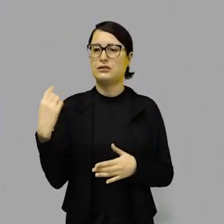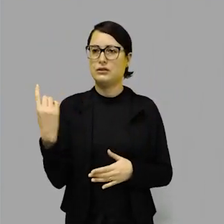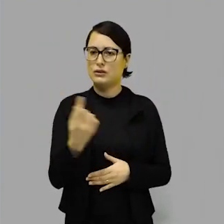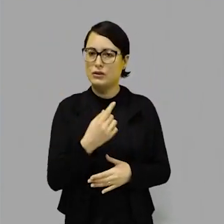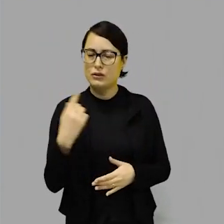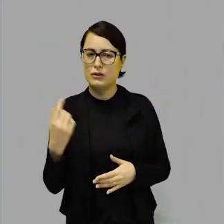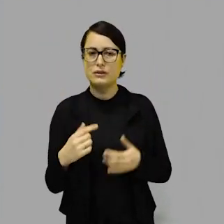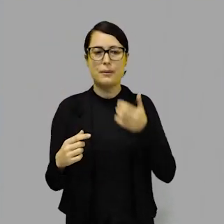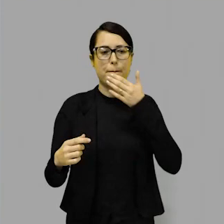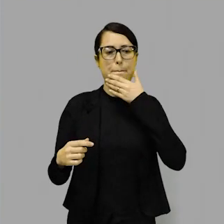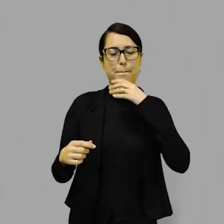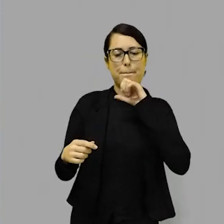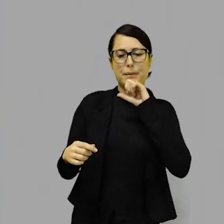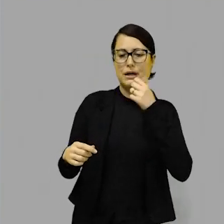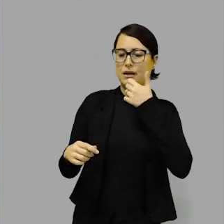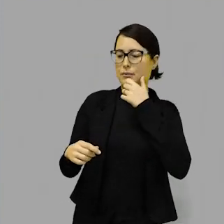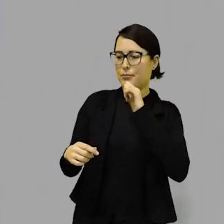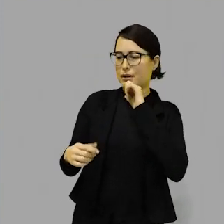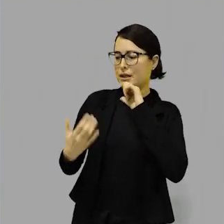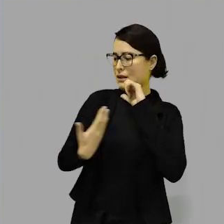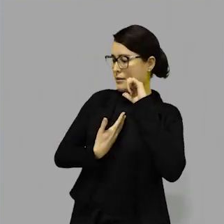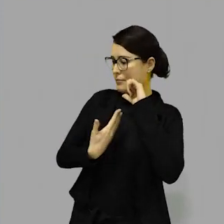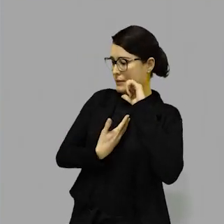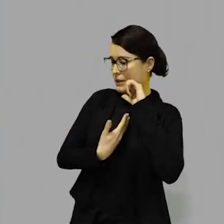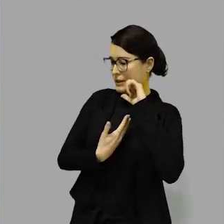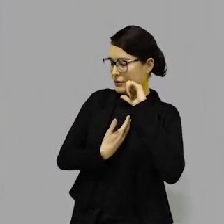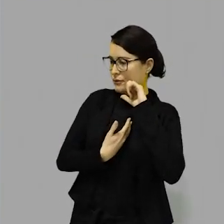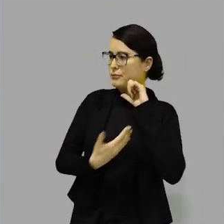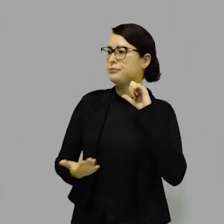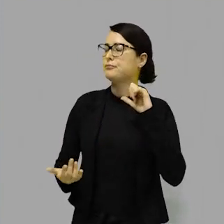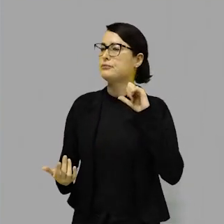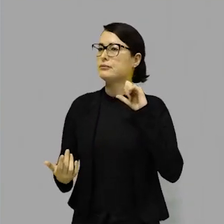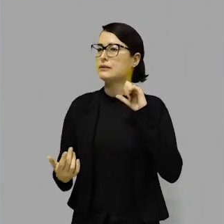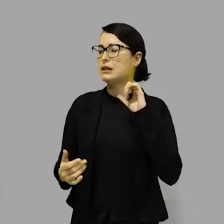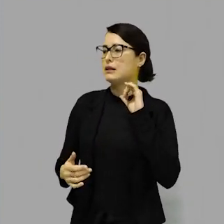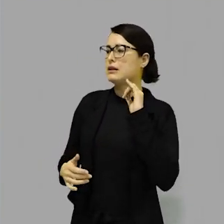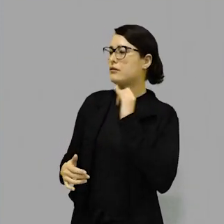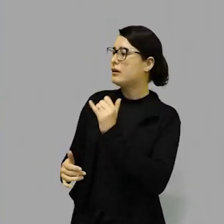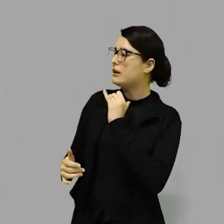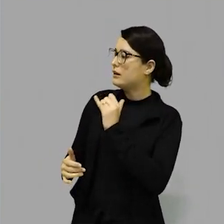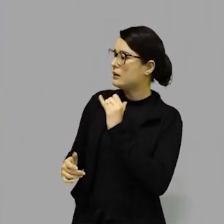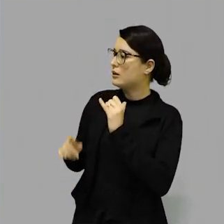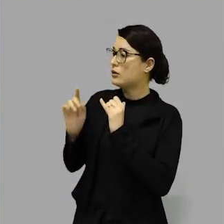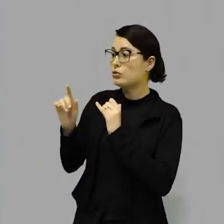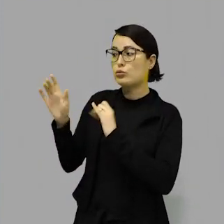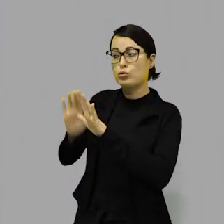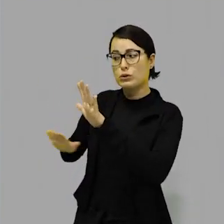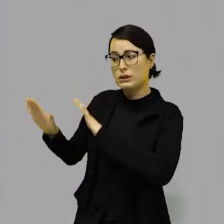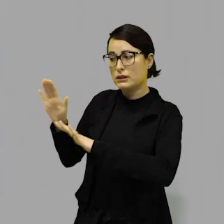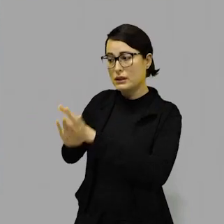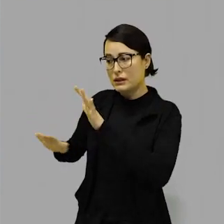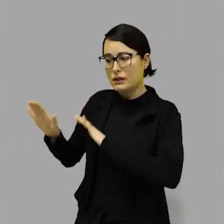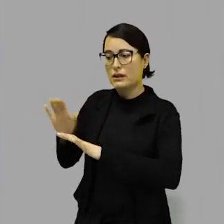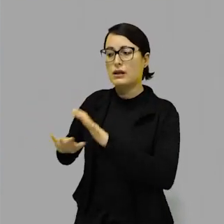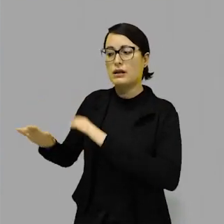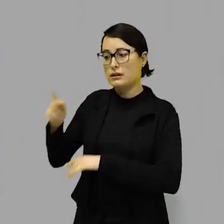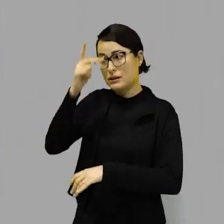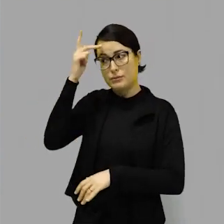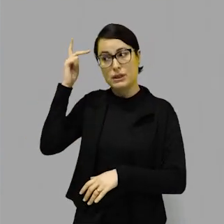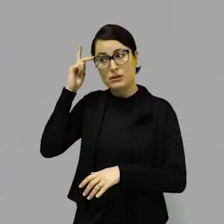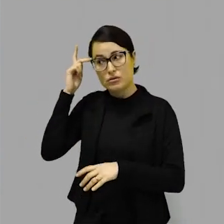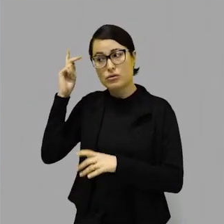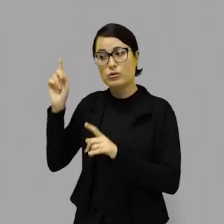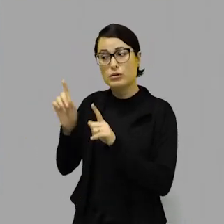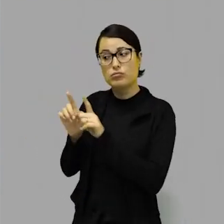nossas amizades, né? Você está ligado, né? Está ligada também. Que eles dizem assim para a gente, olha, toma cuidado com as pessoas que você